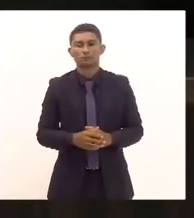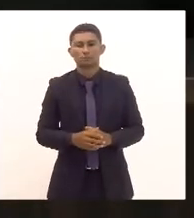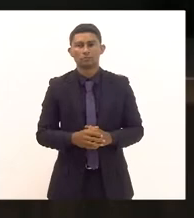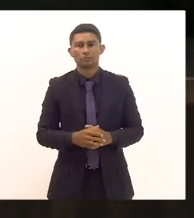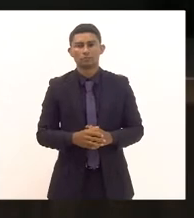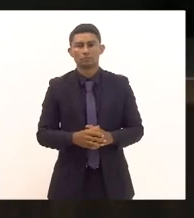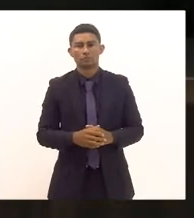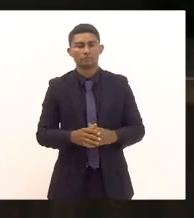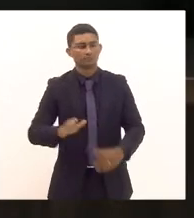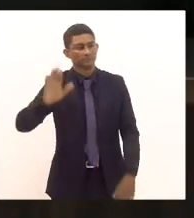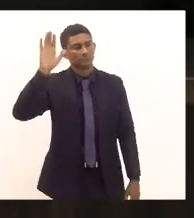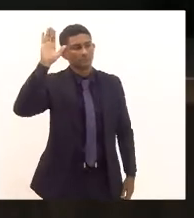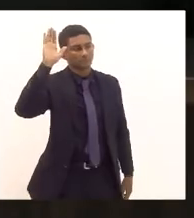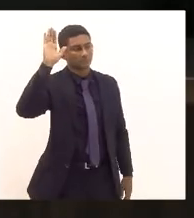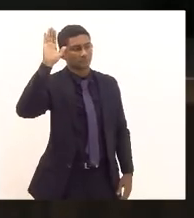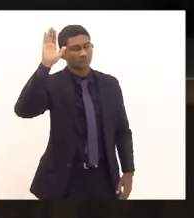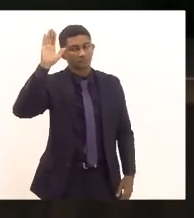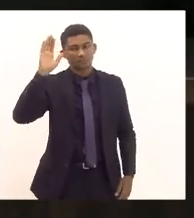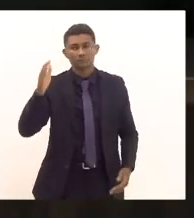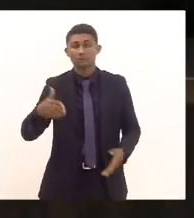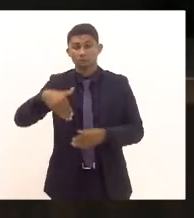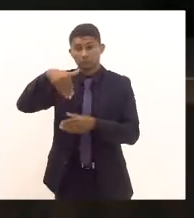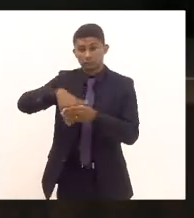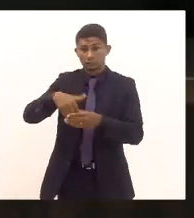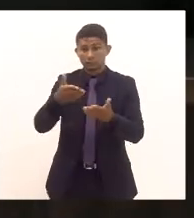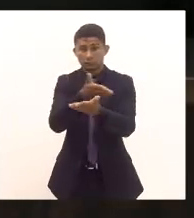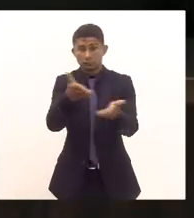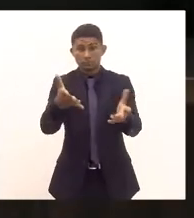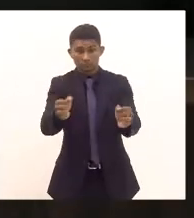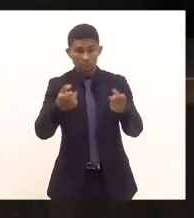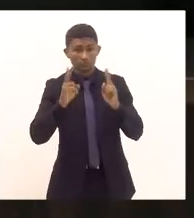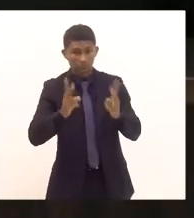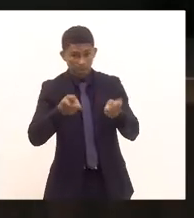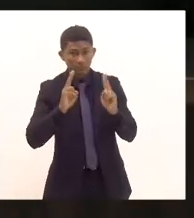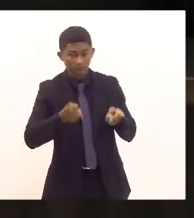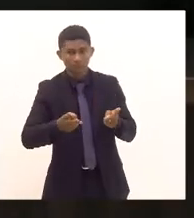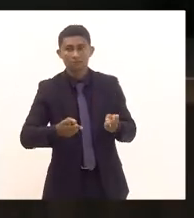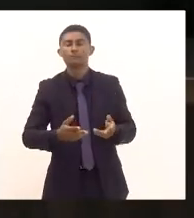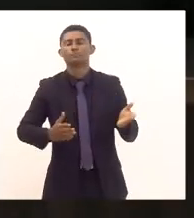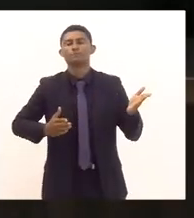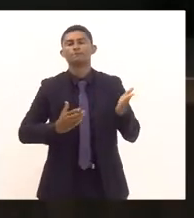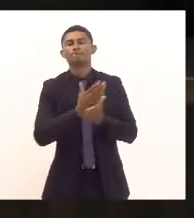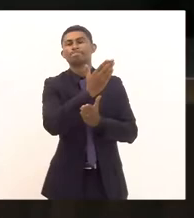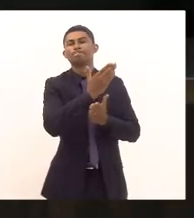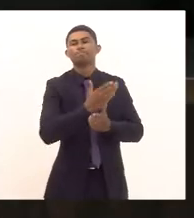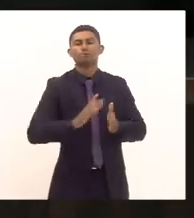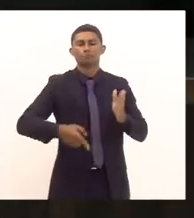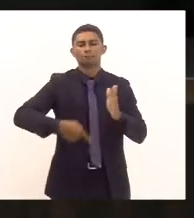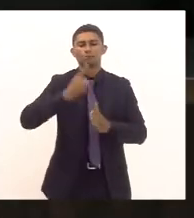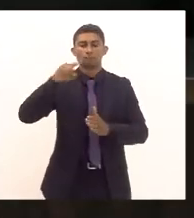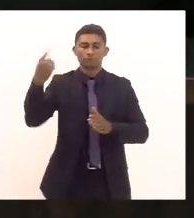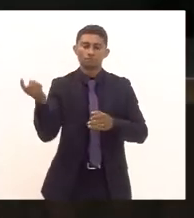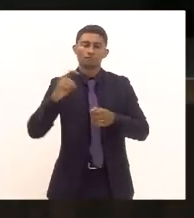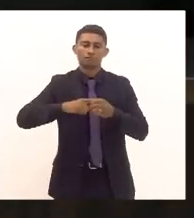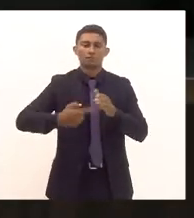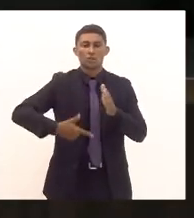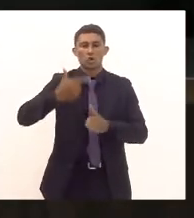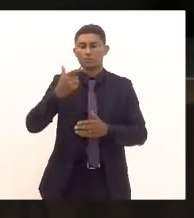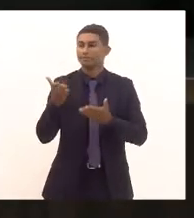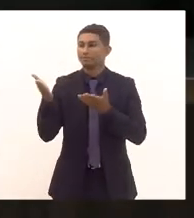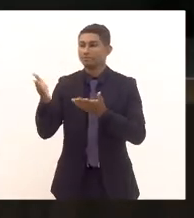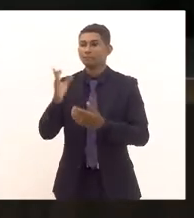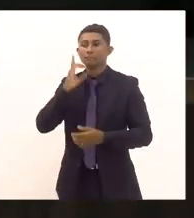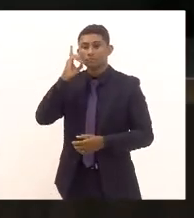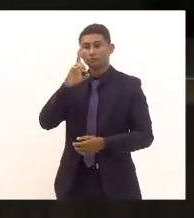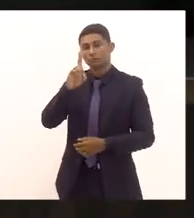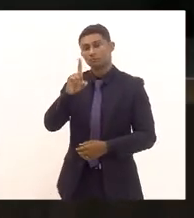O que são de ordem presidente em votação se eu tiver aprovam permaneçam Como estão aprovado em primeira retorna a segunda questão de ônibus